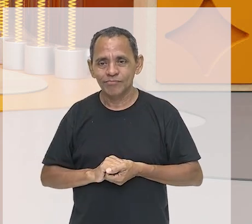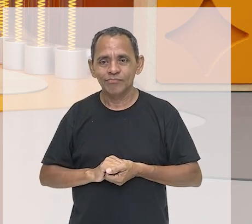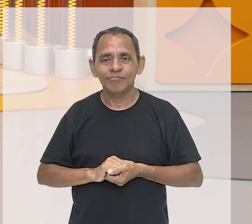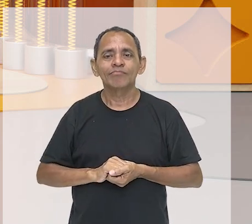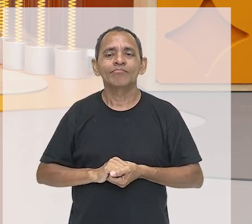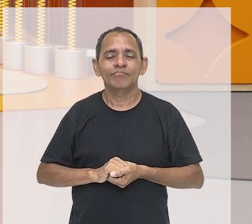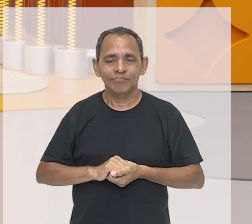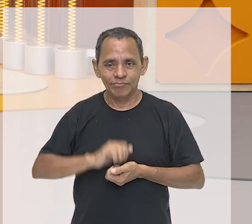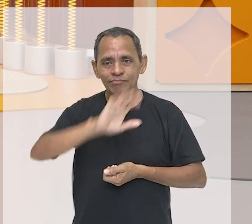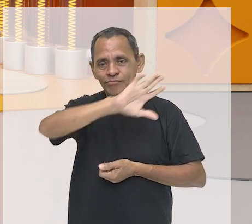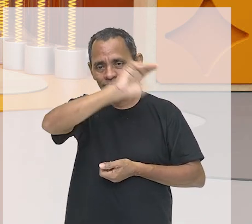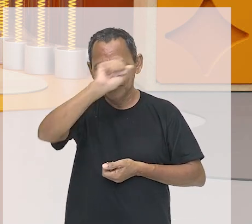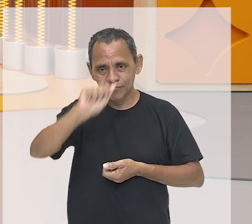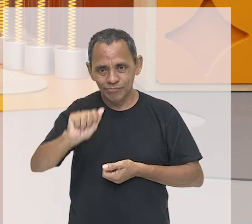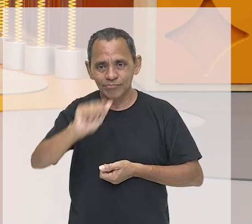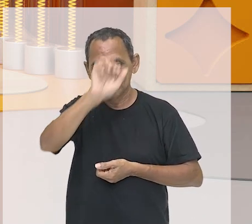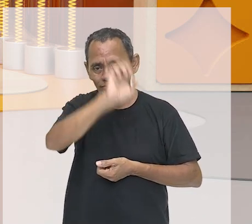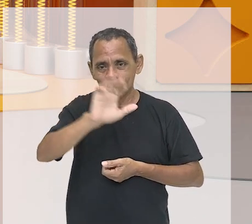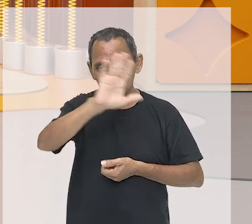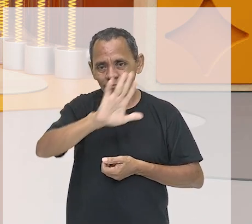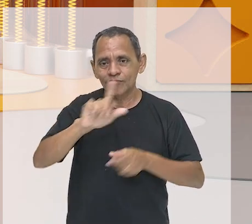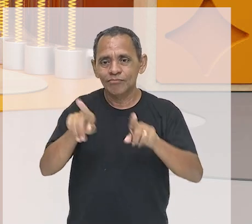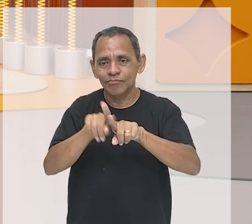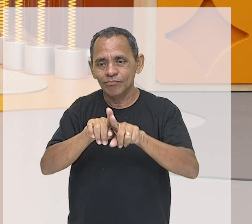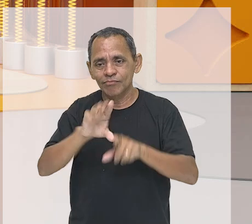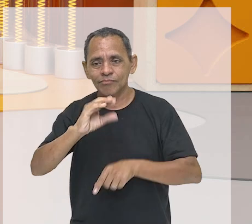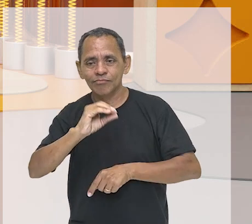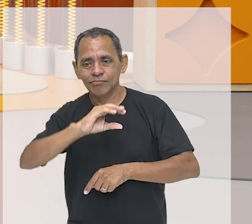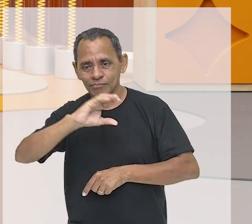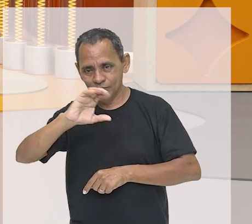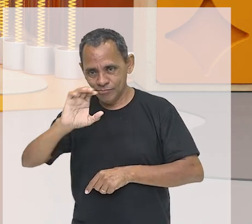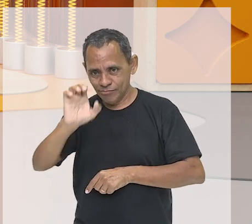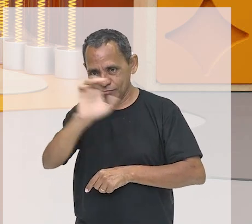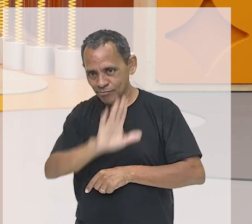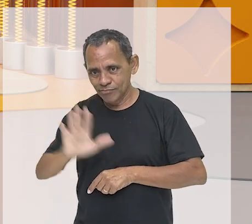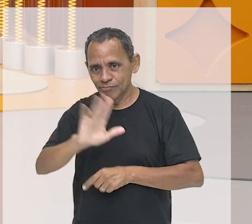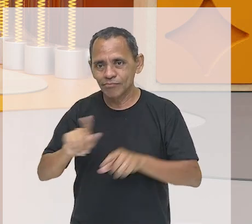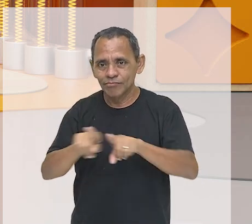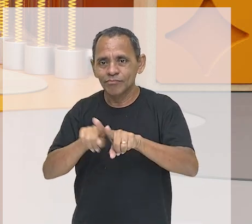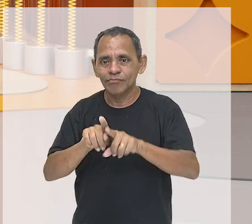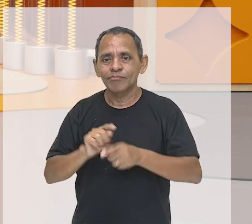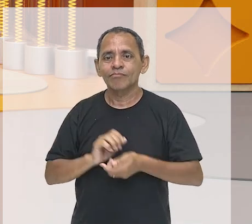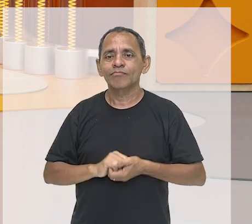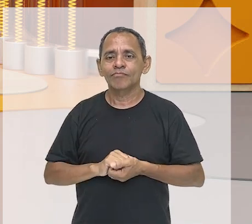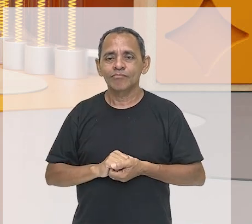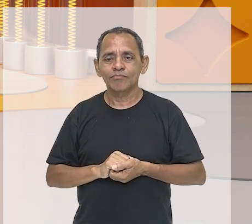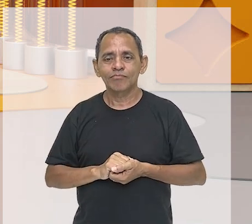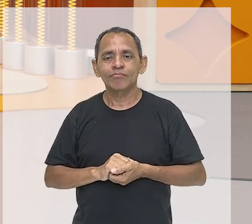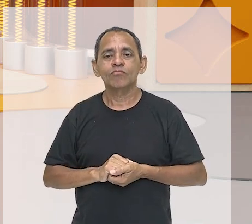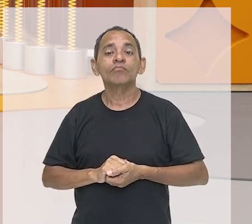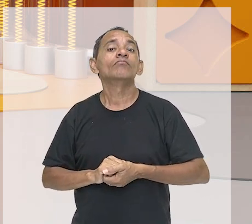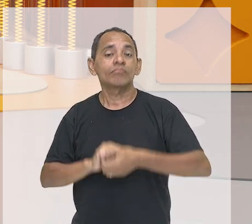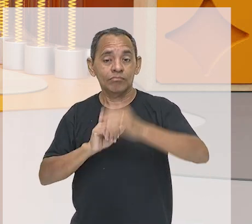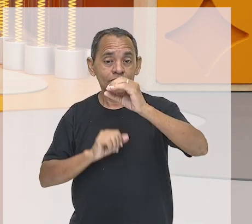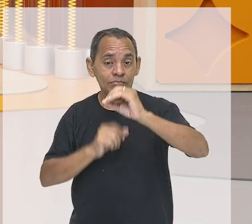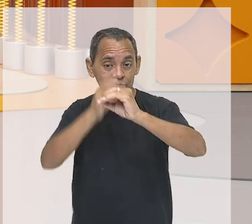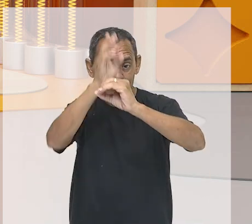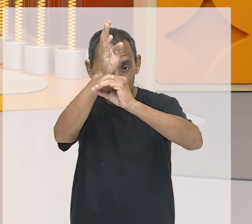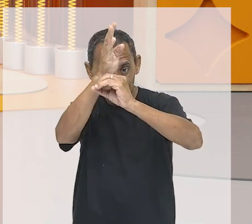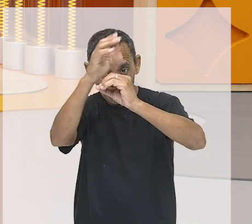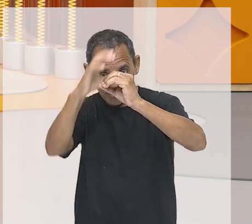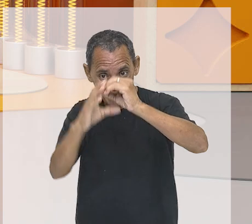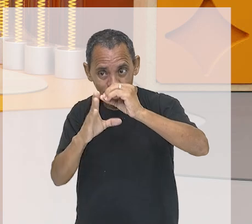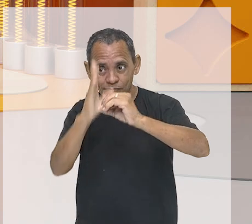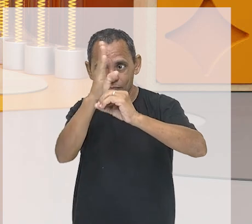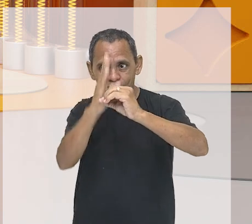Ásia, Europa e Oceania. Vejam só que se a gente imaginar aí que o planisfério está cortado ao meio pelo meridiano de Greenwich,